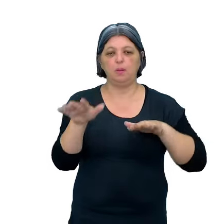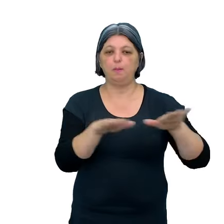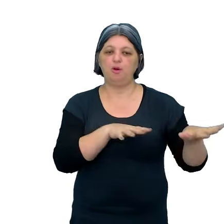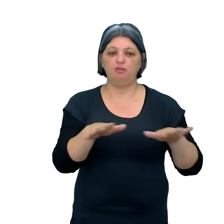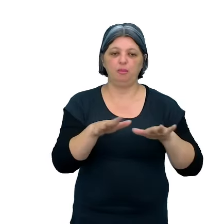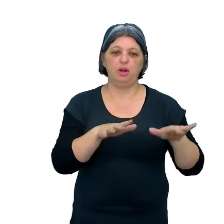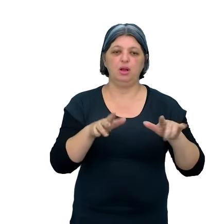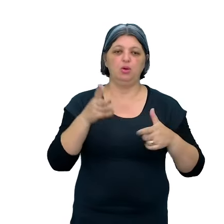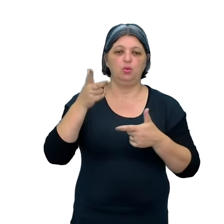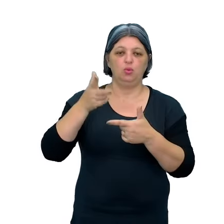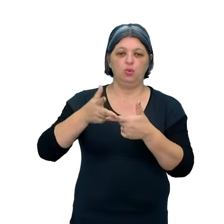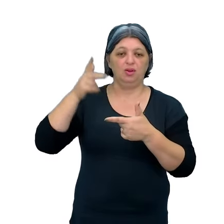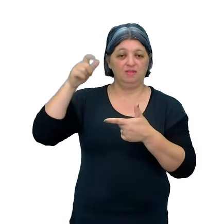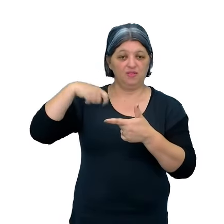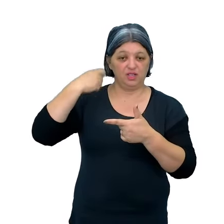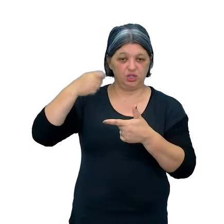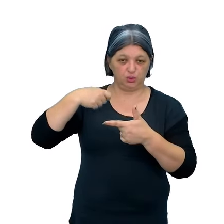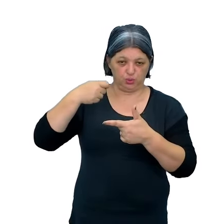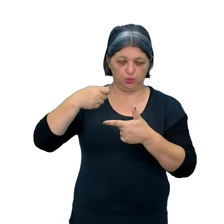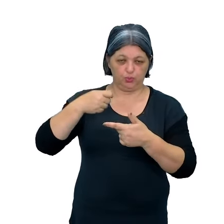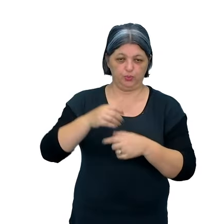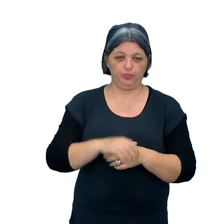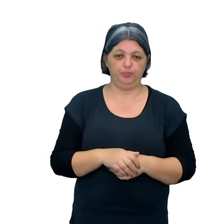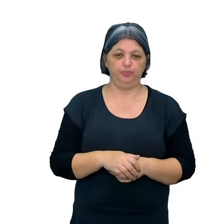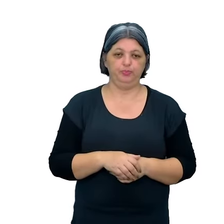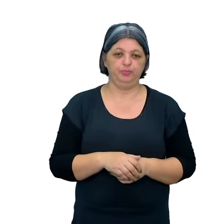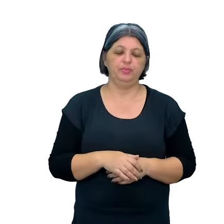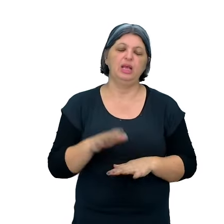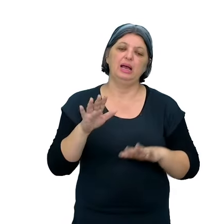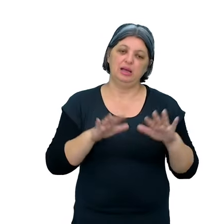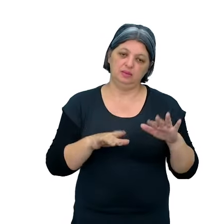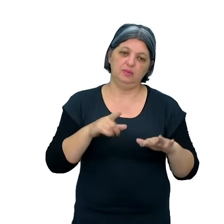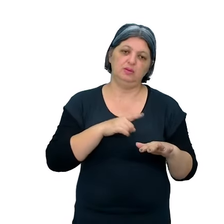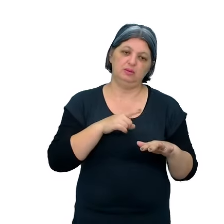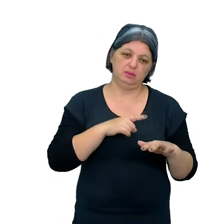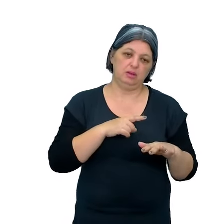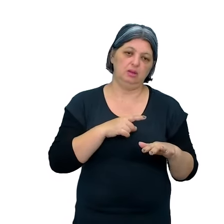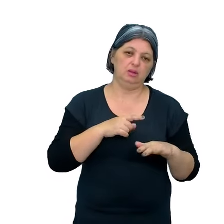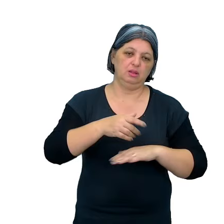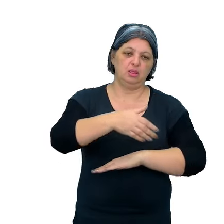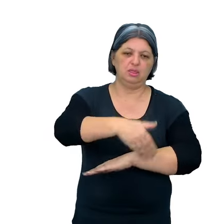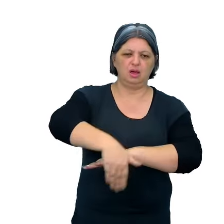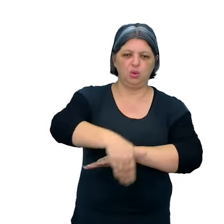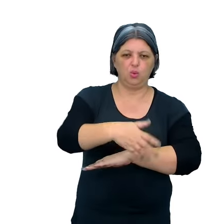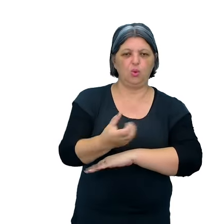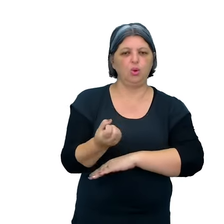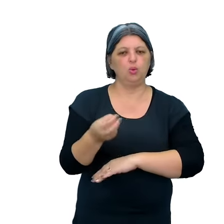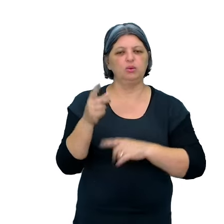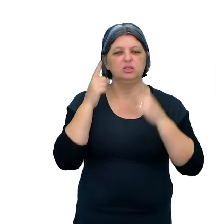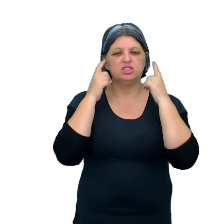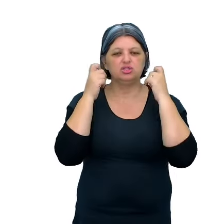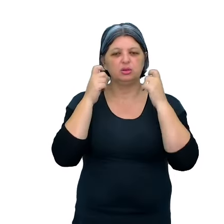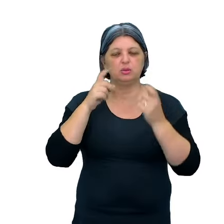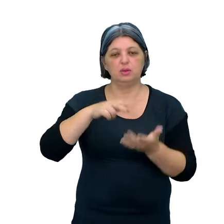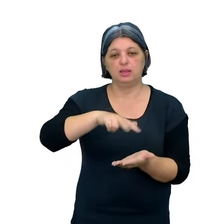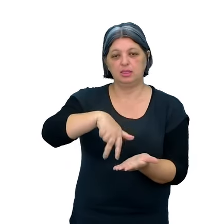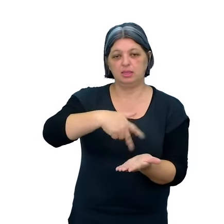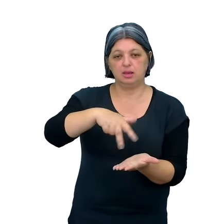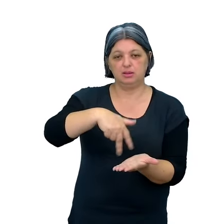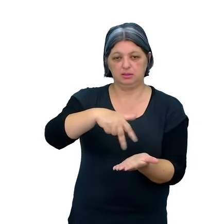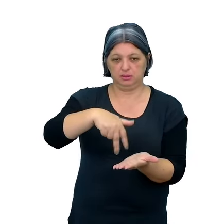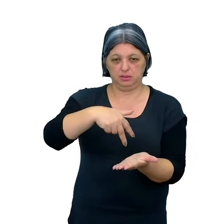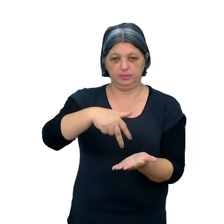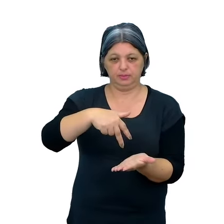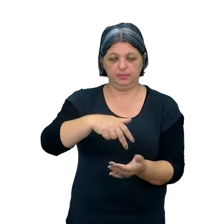vídeos, por exemplo, muitas vezes também pelas ruas, como som, a dança, né, e